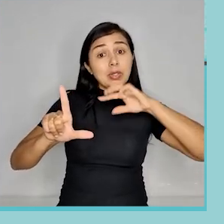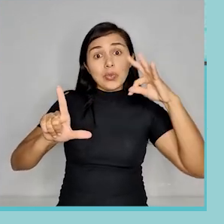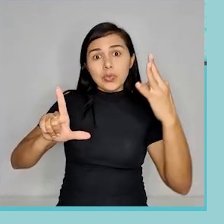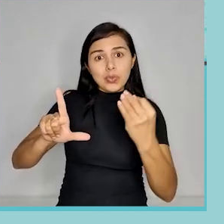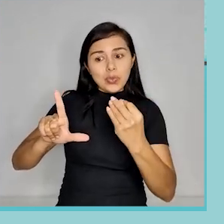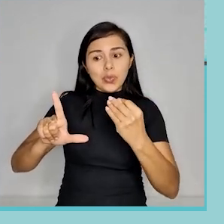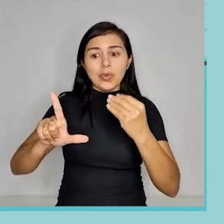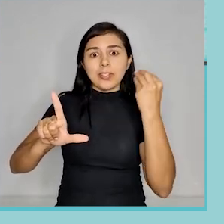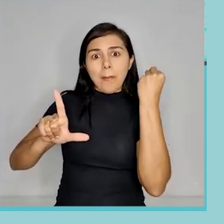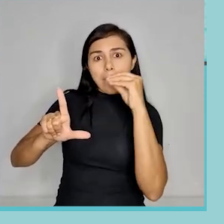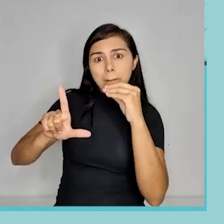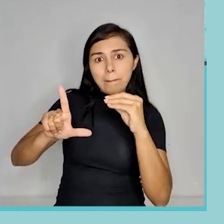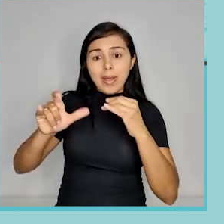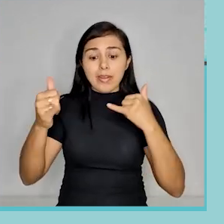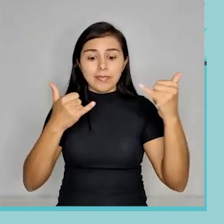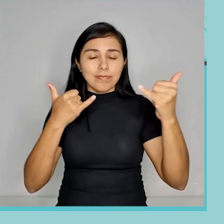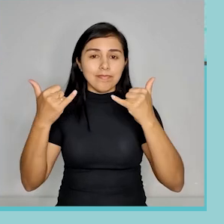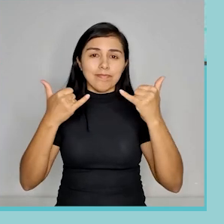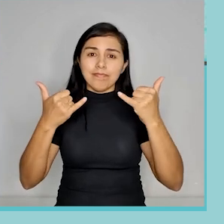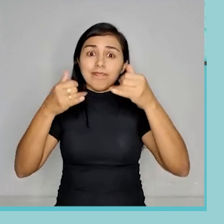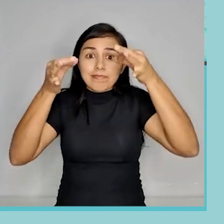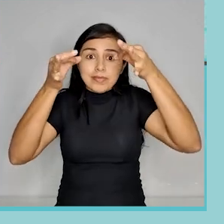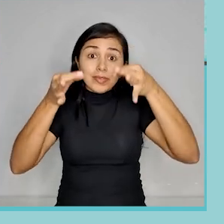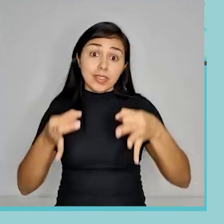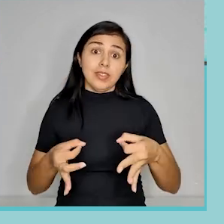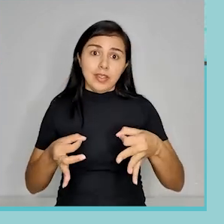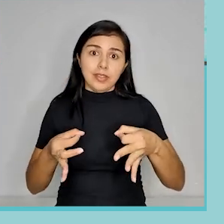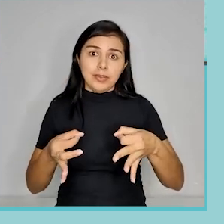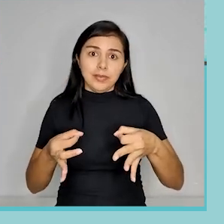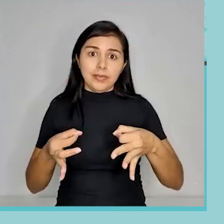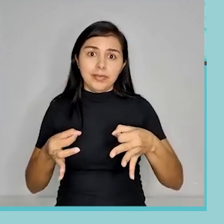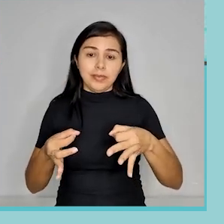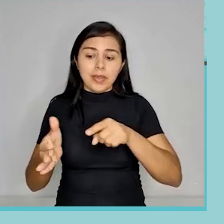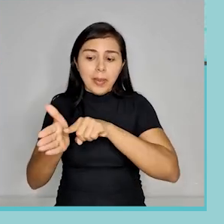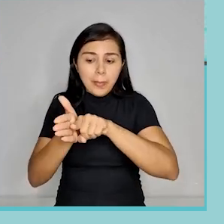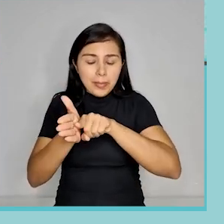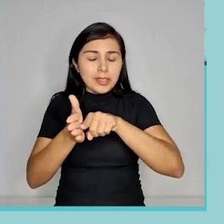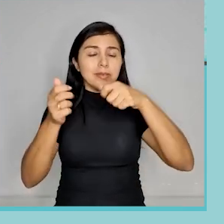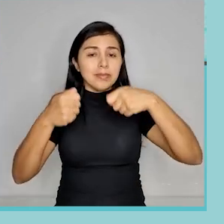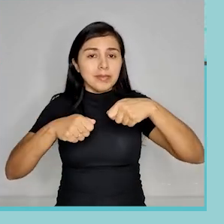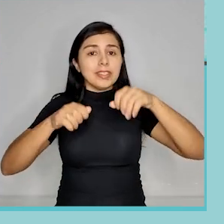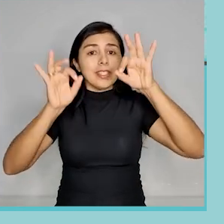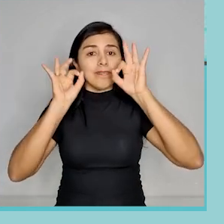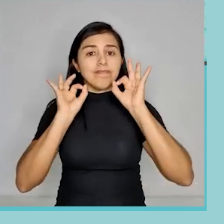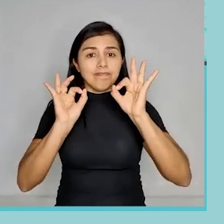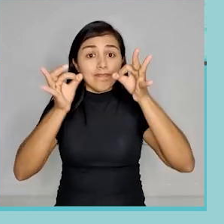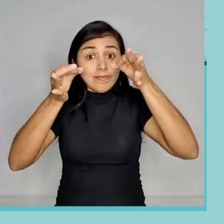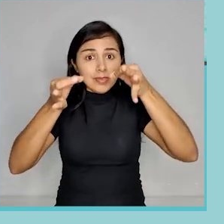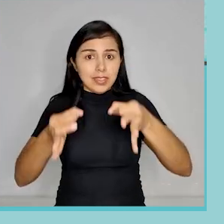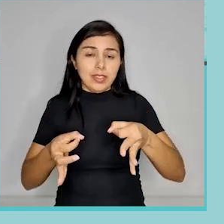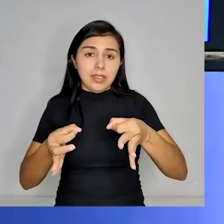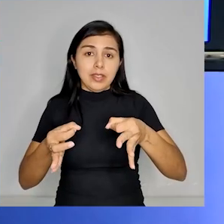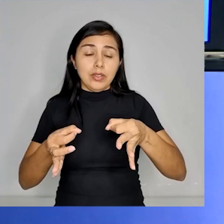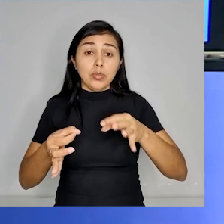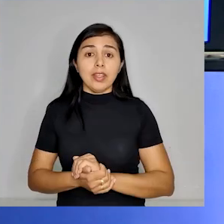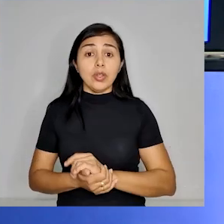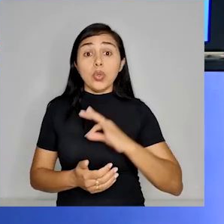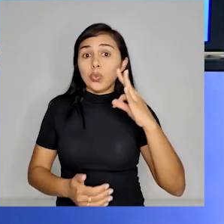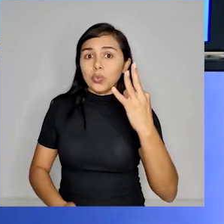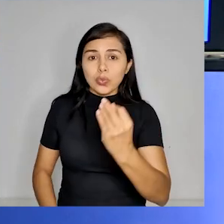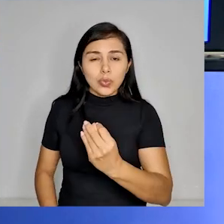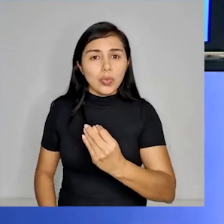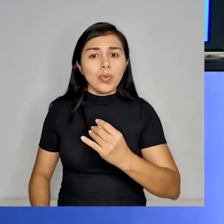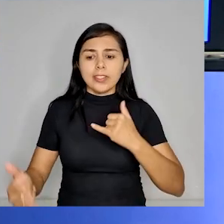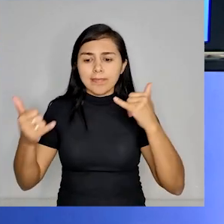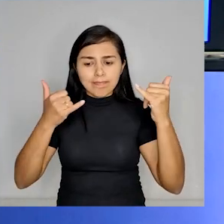para evitar possíveis conclusões erradas em qualquer pesquisa, né? Então a gente pode destacar que essas